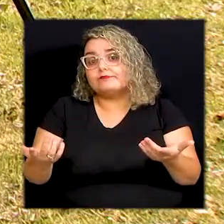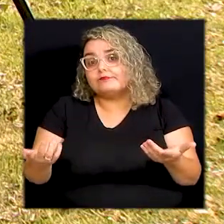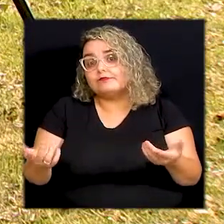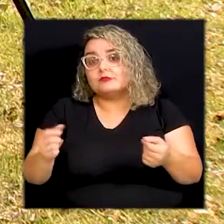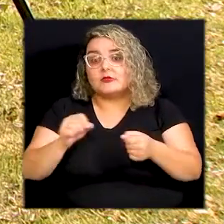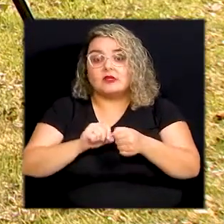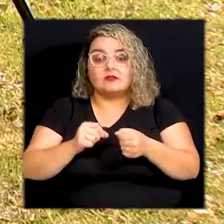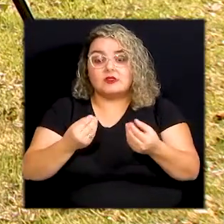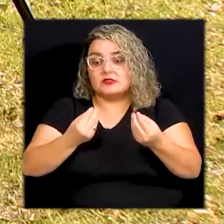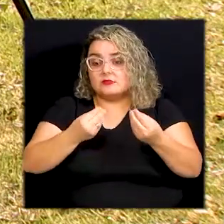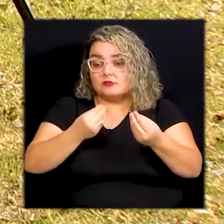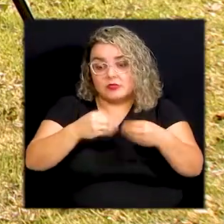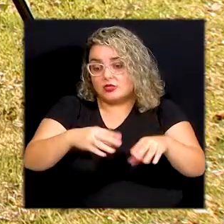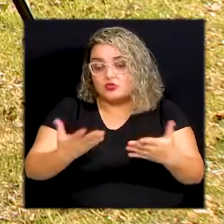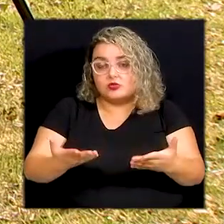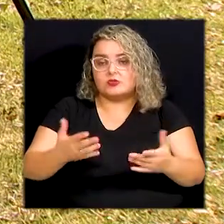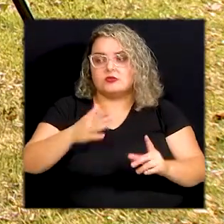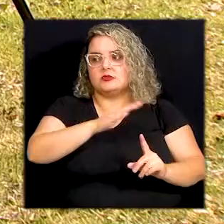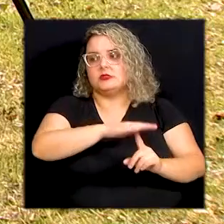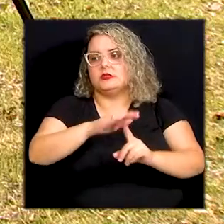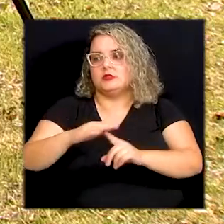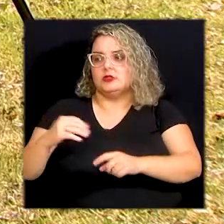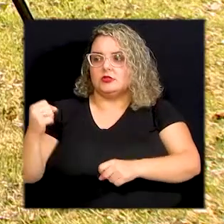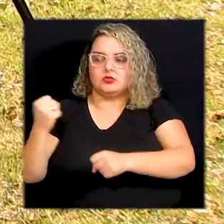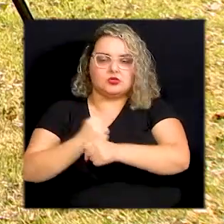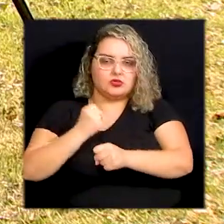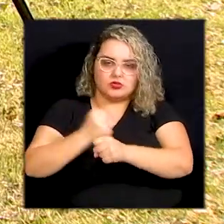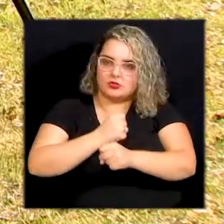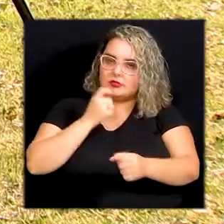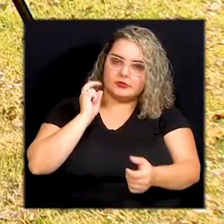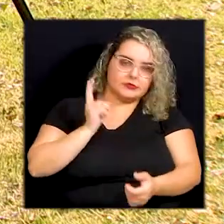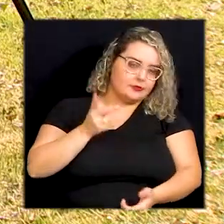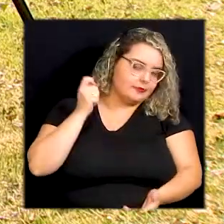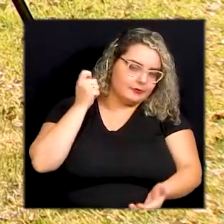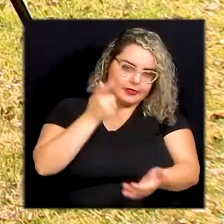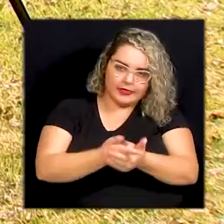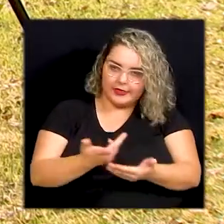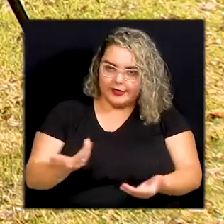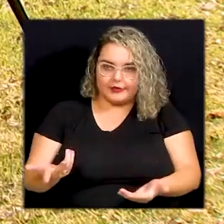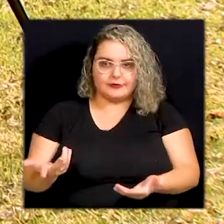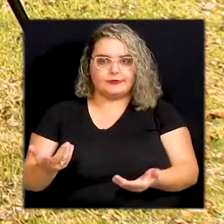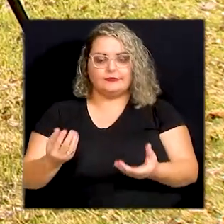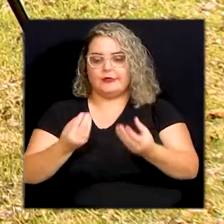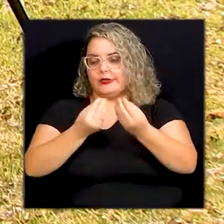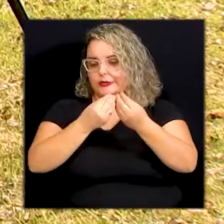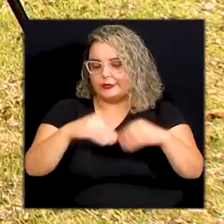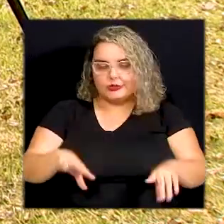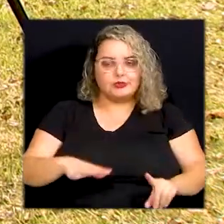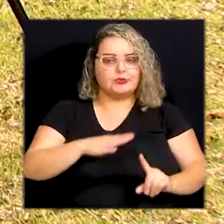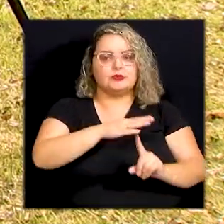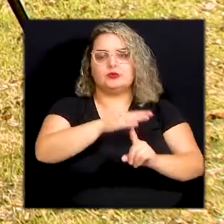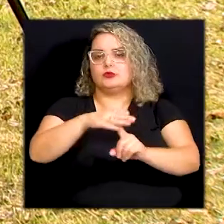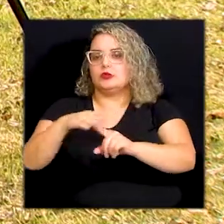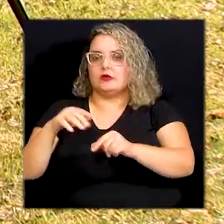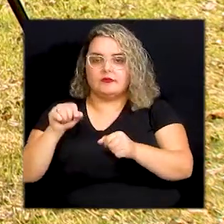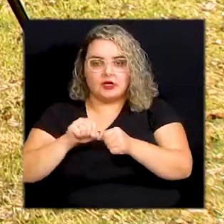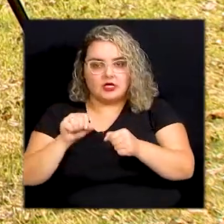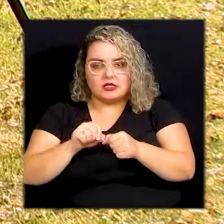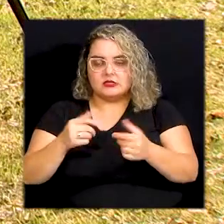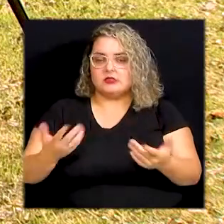fez dano ambiental. Né? Construtoras Sim. têm sempre que pagar. Pelos danos ambientais que fazem.